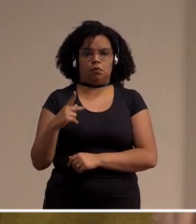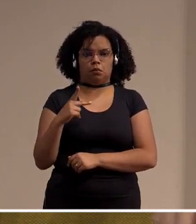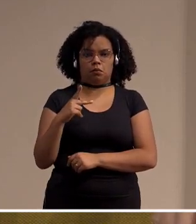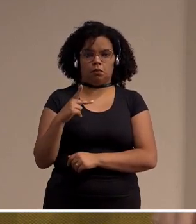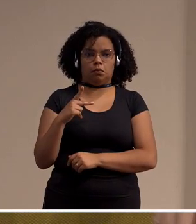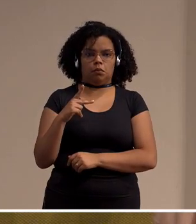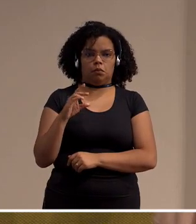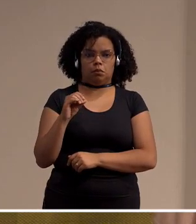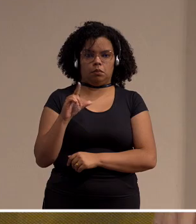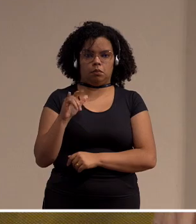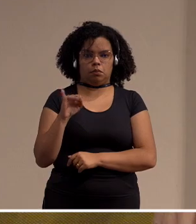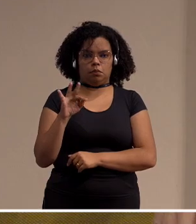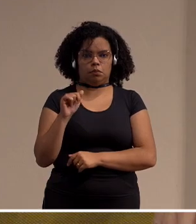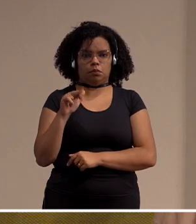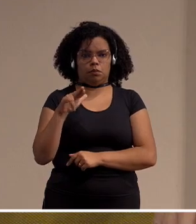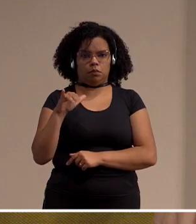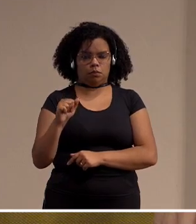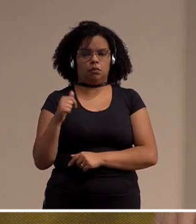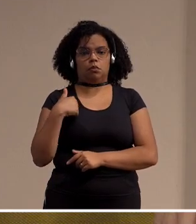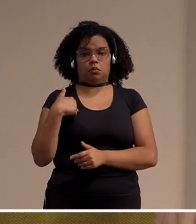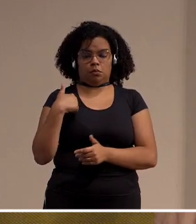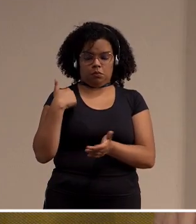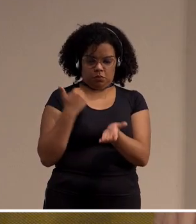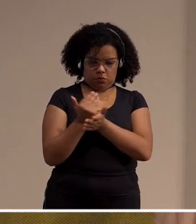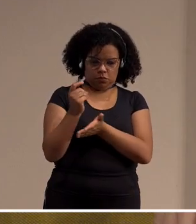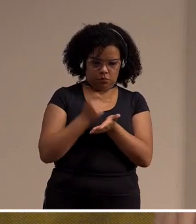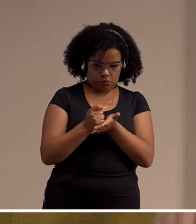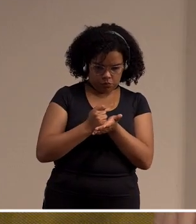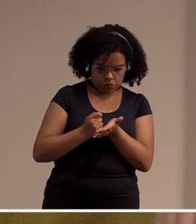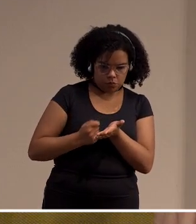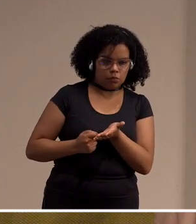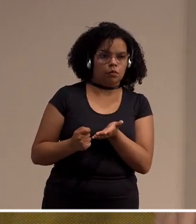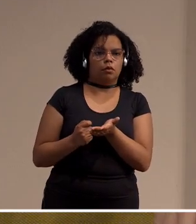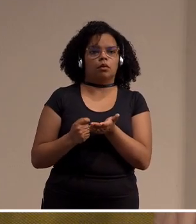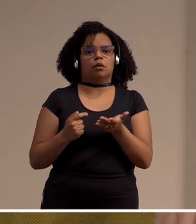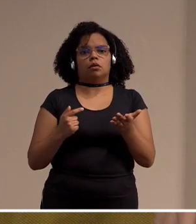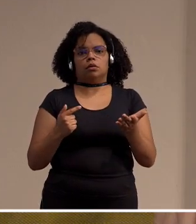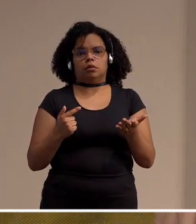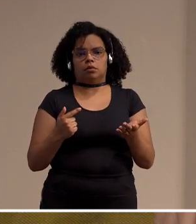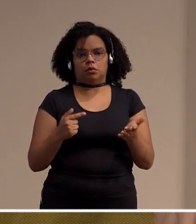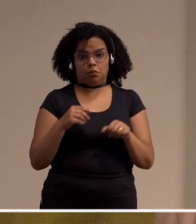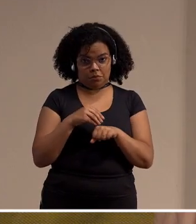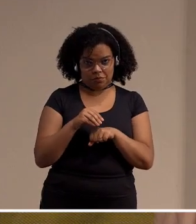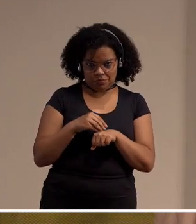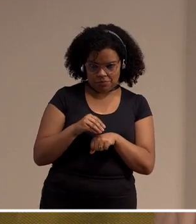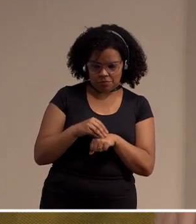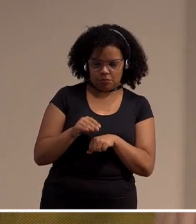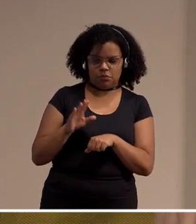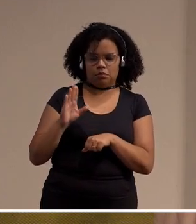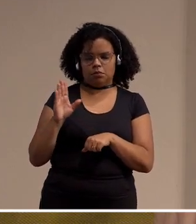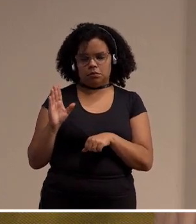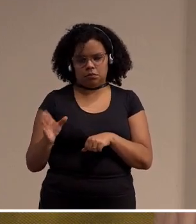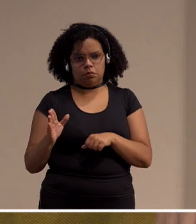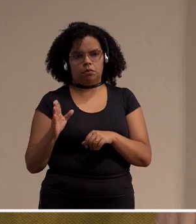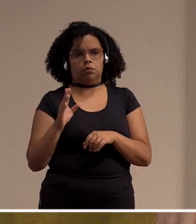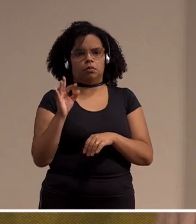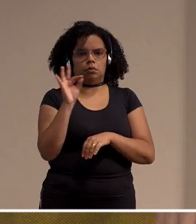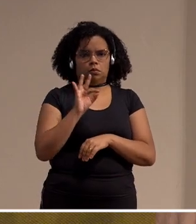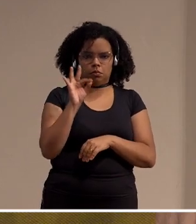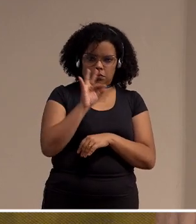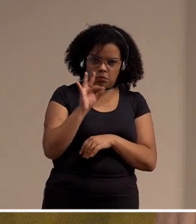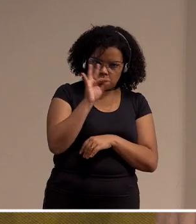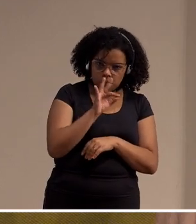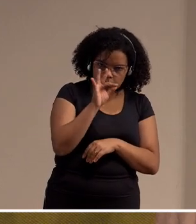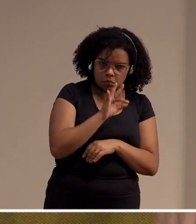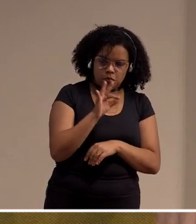una historia, esto es un poquito spoiler, un romance, descubrí que los mosquitos que transmiten dengue son